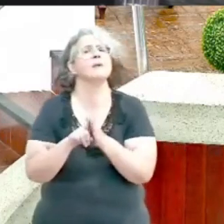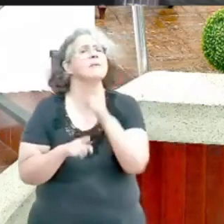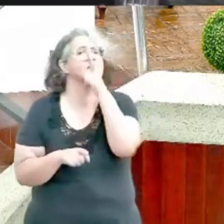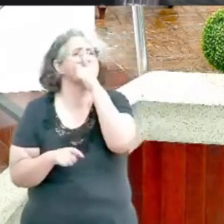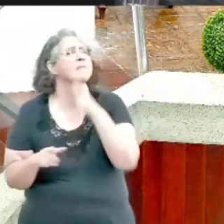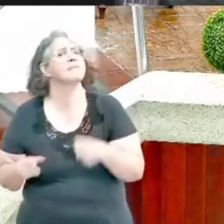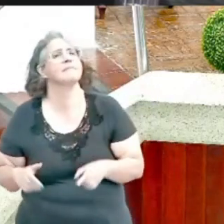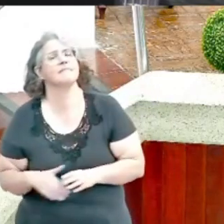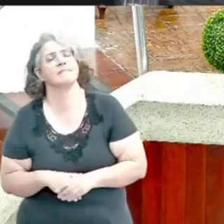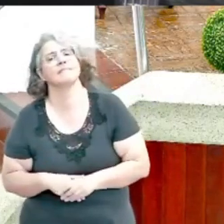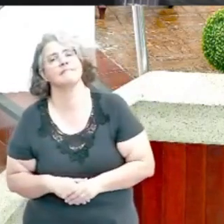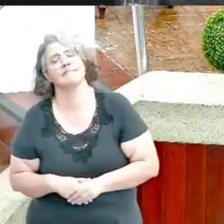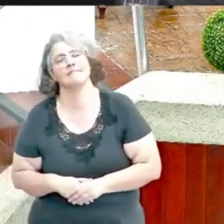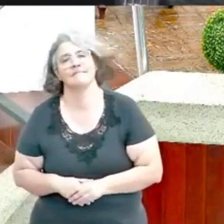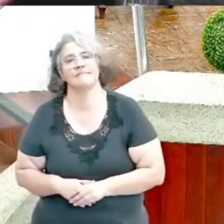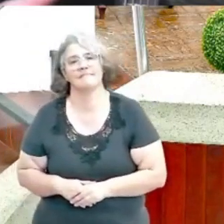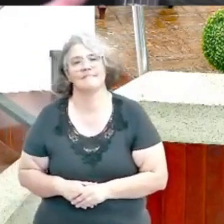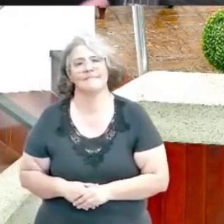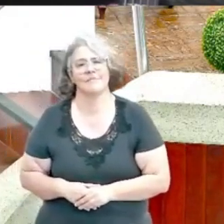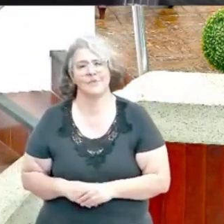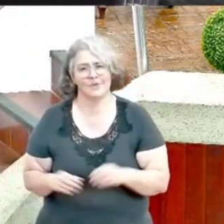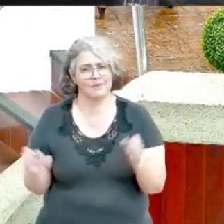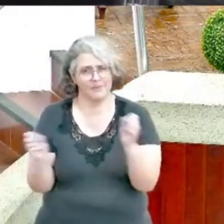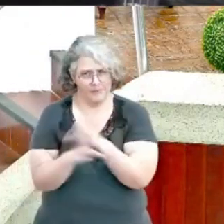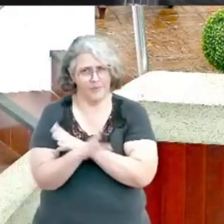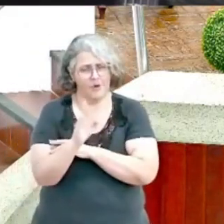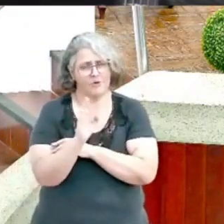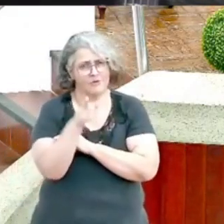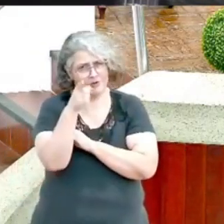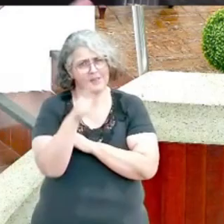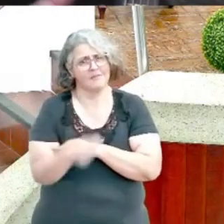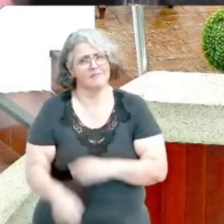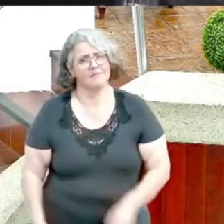é: você está pronto?